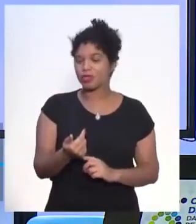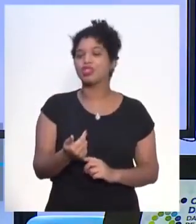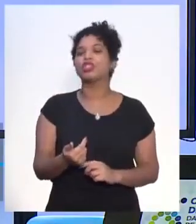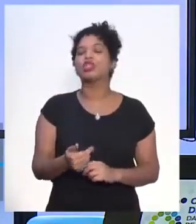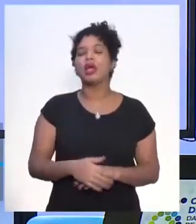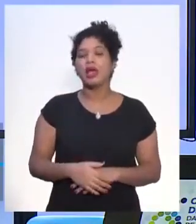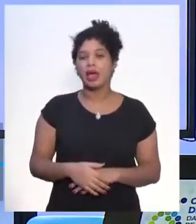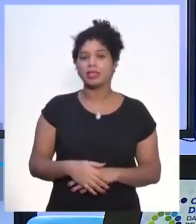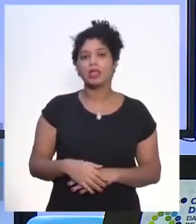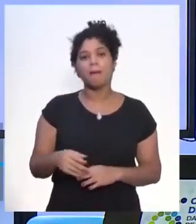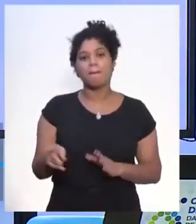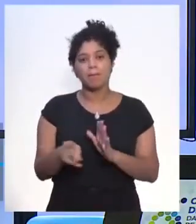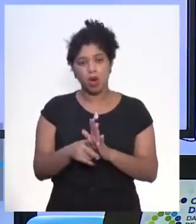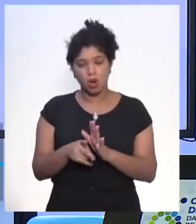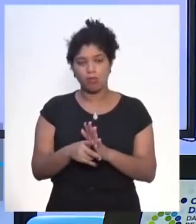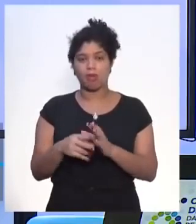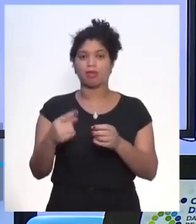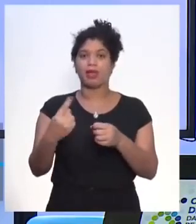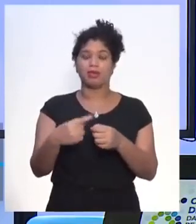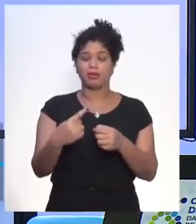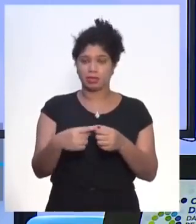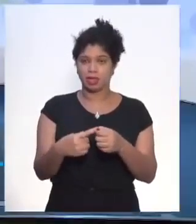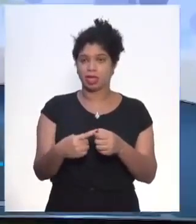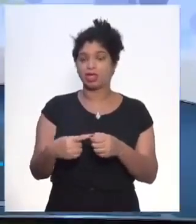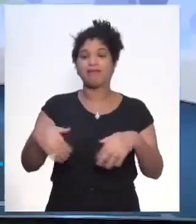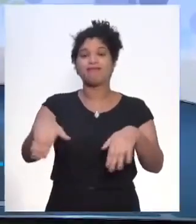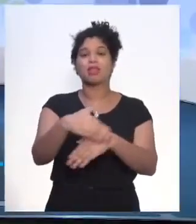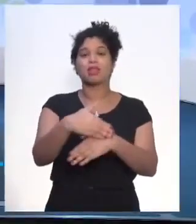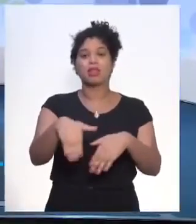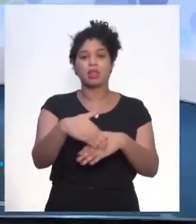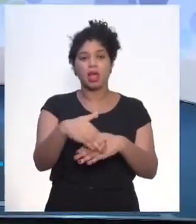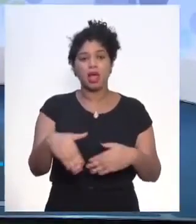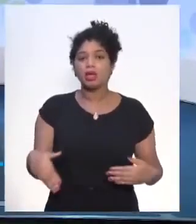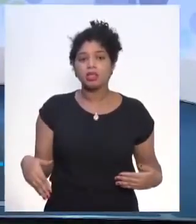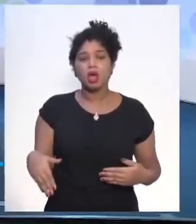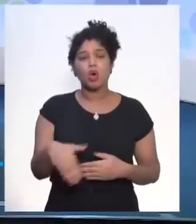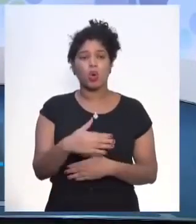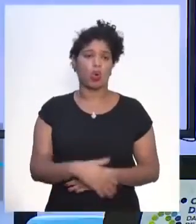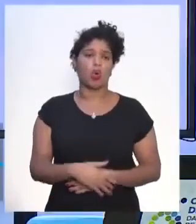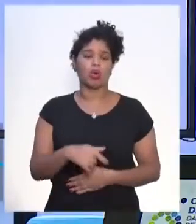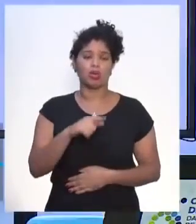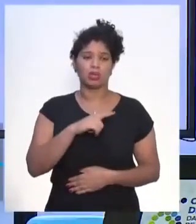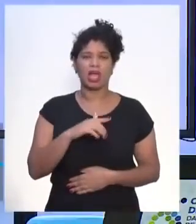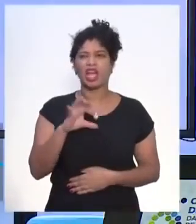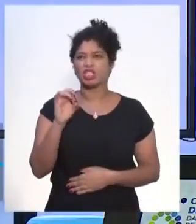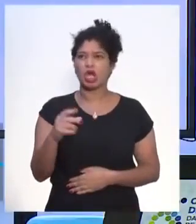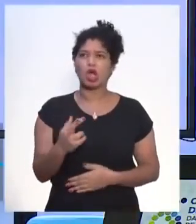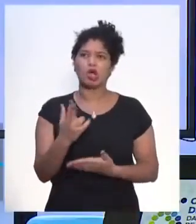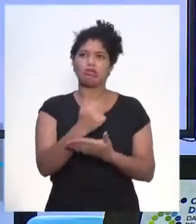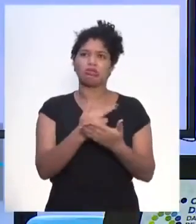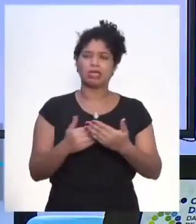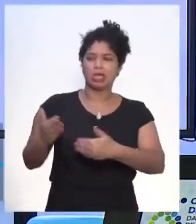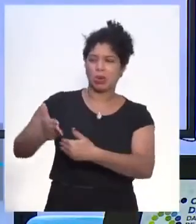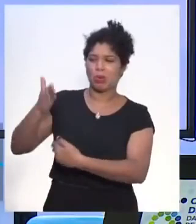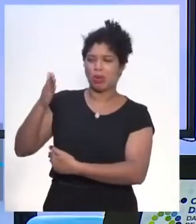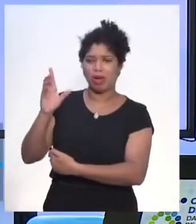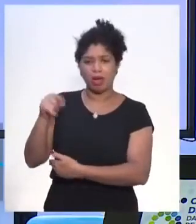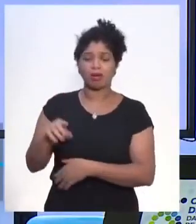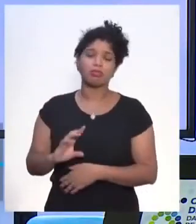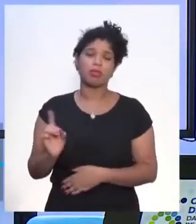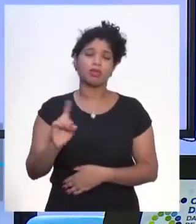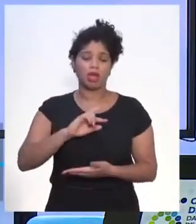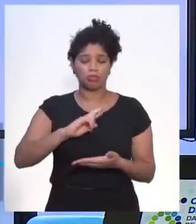rua. Claro que a arte pública, gente, não é apenas a escultura, não é apenas o grafite, né? Nós também